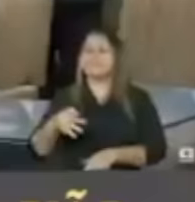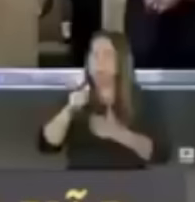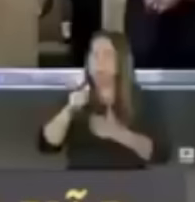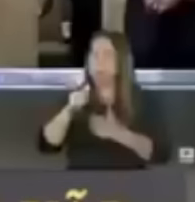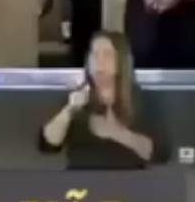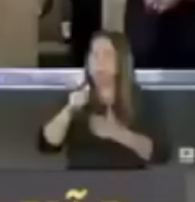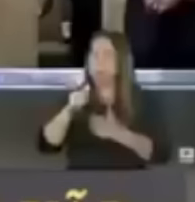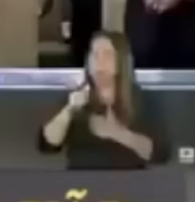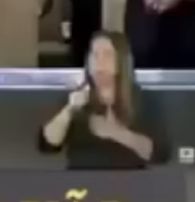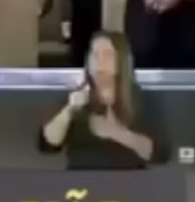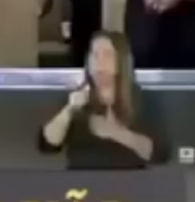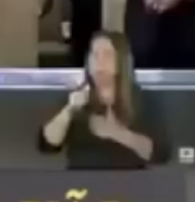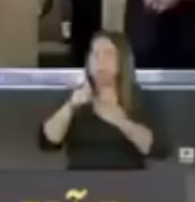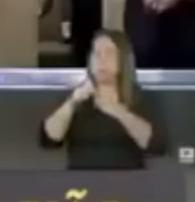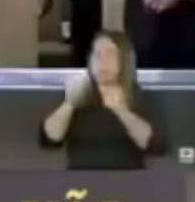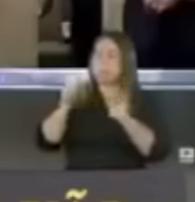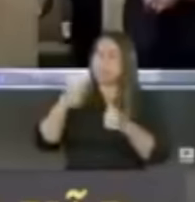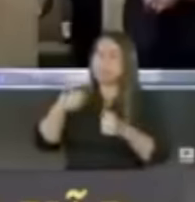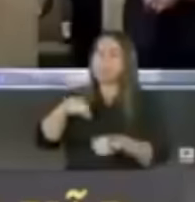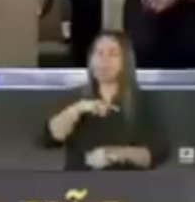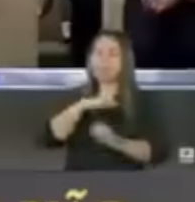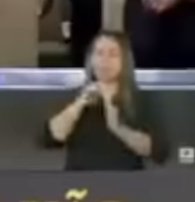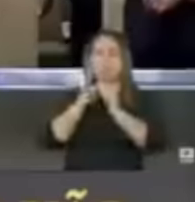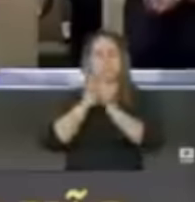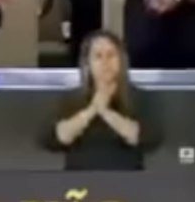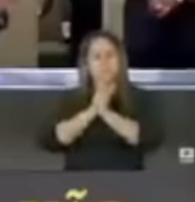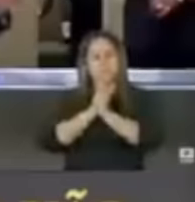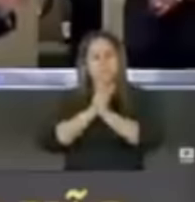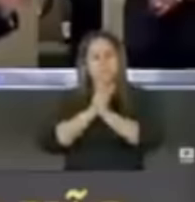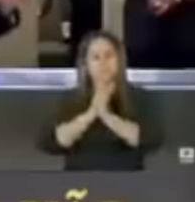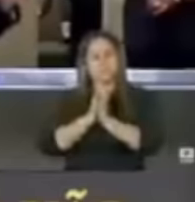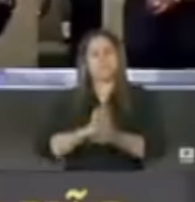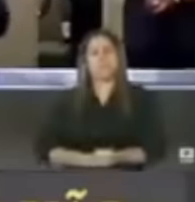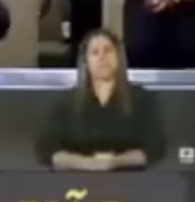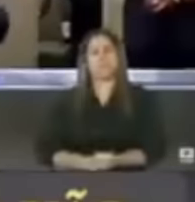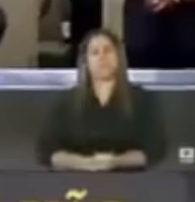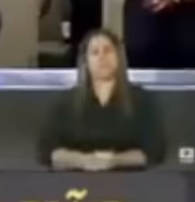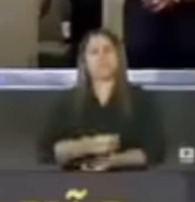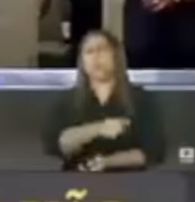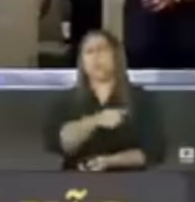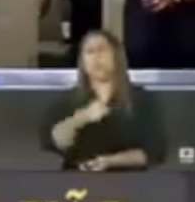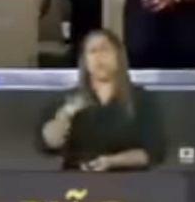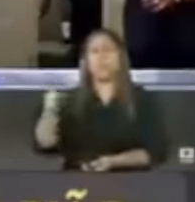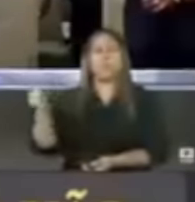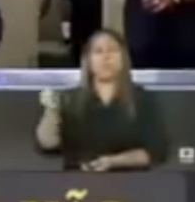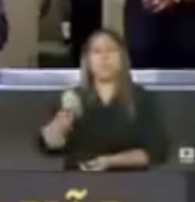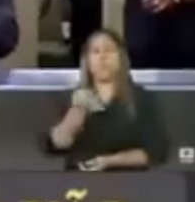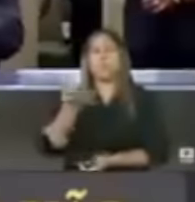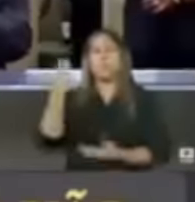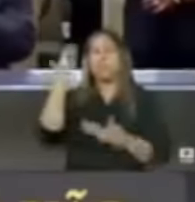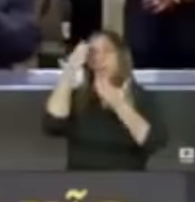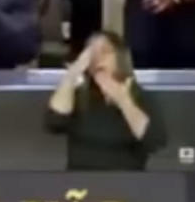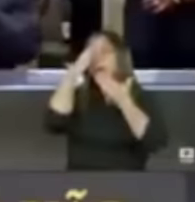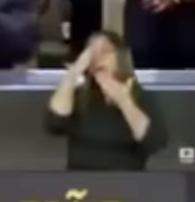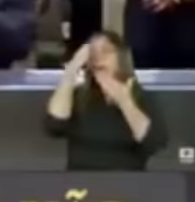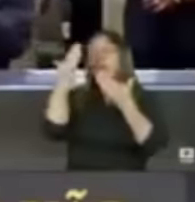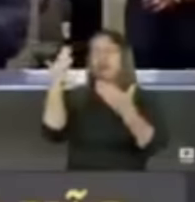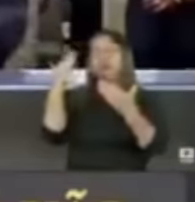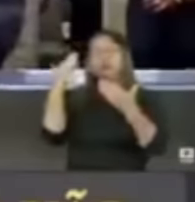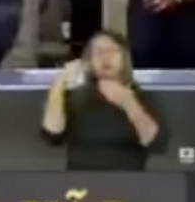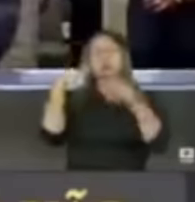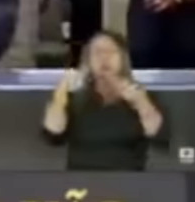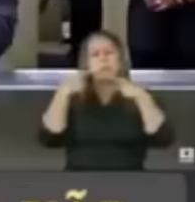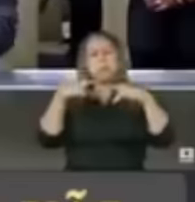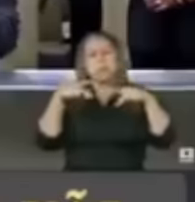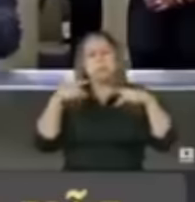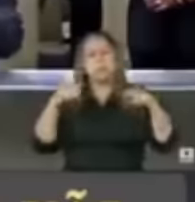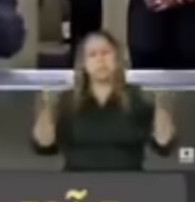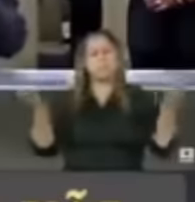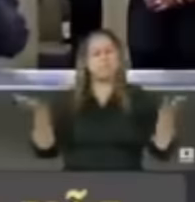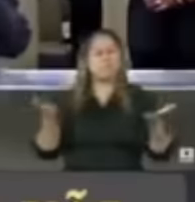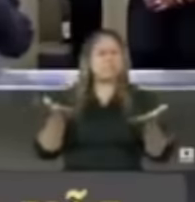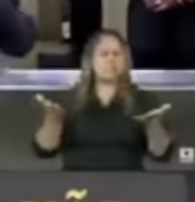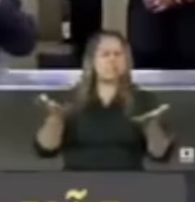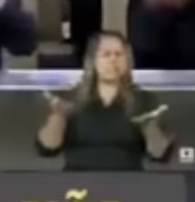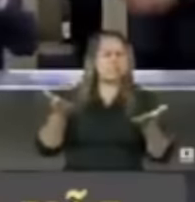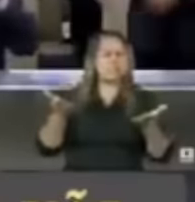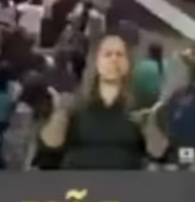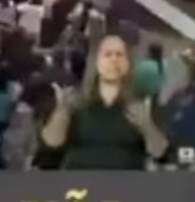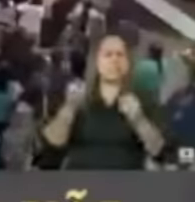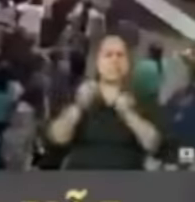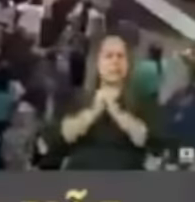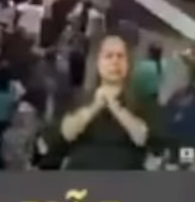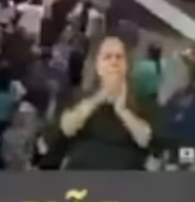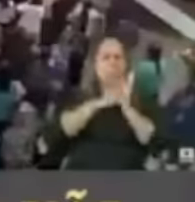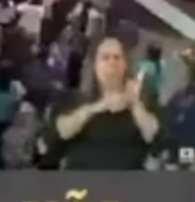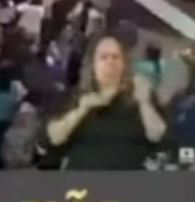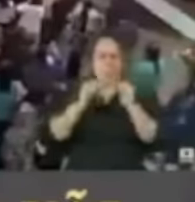declaração. Assista ao vídeo. Meus irmãos, quantos estão agradecidos pela mensagem de hoje e as demais digam